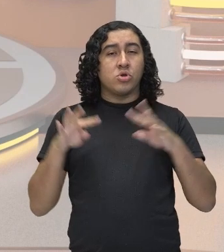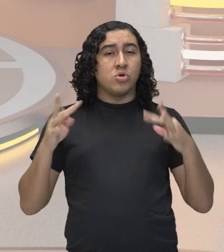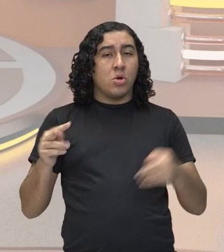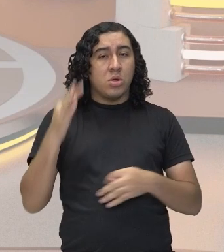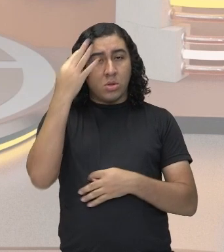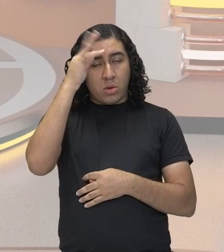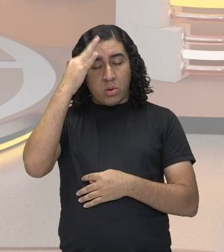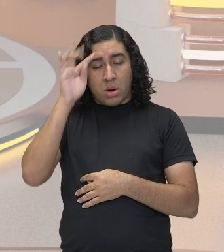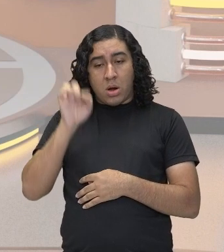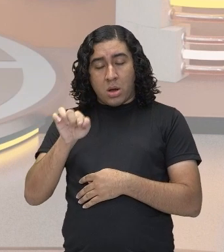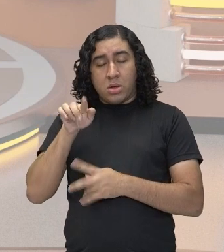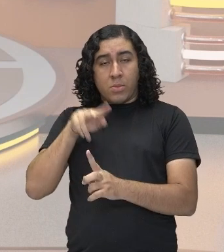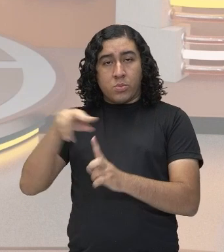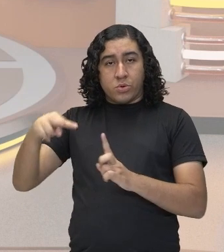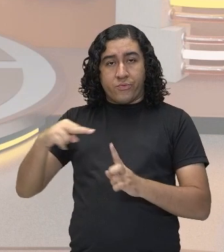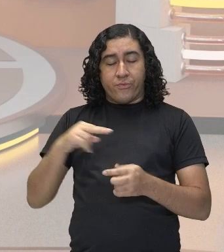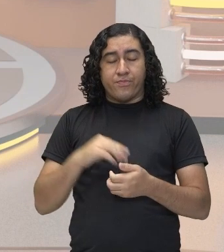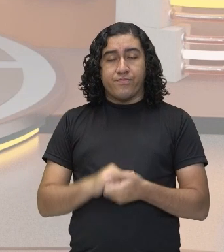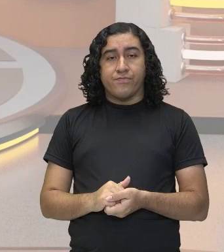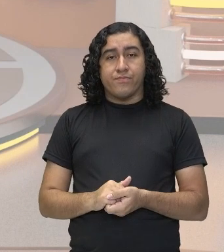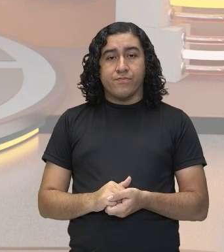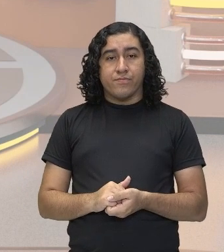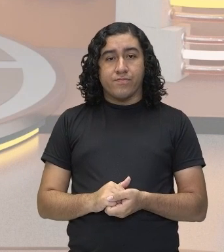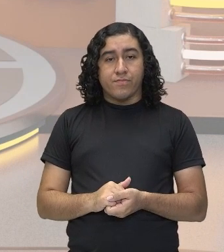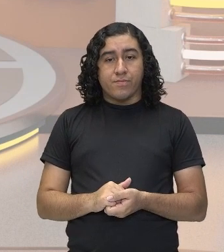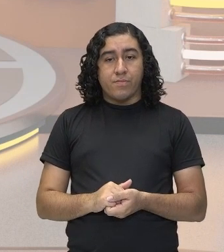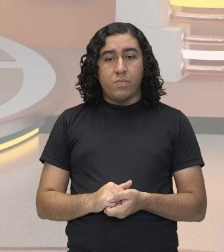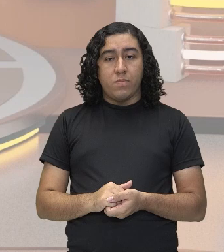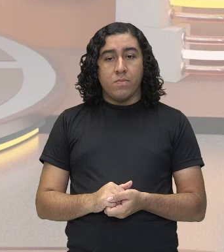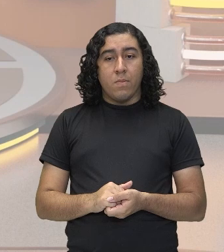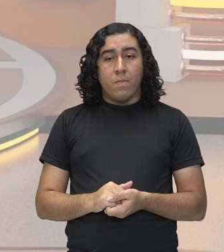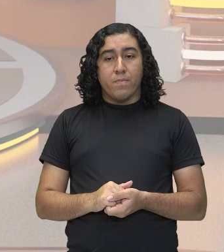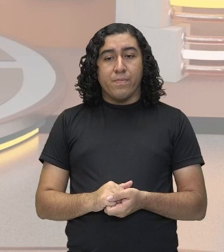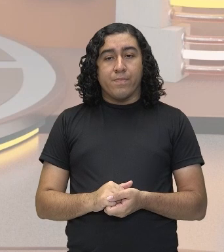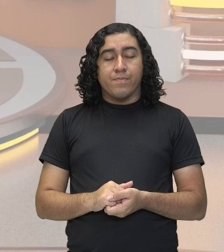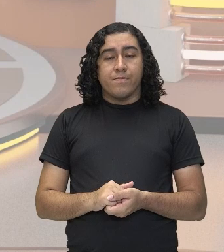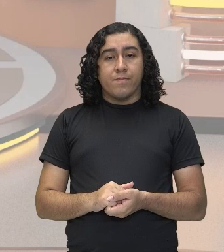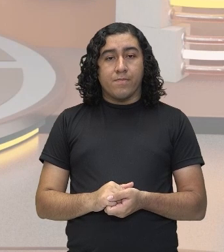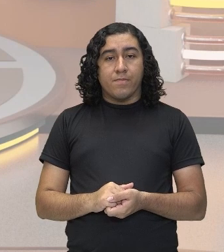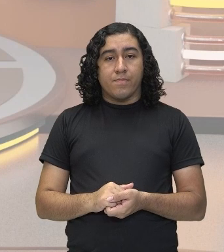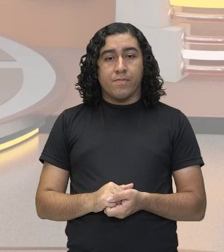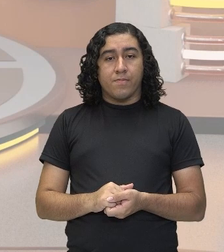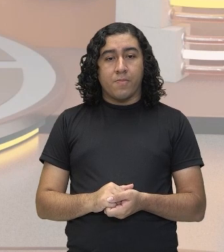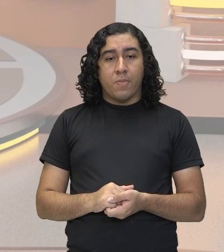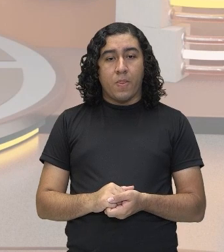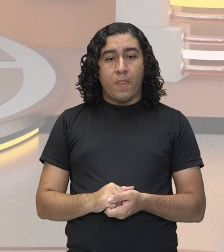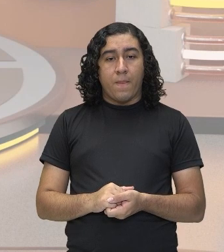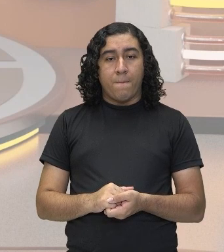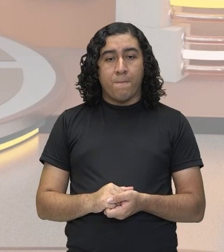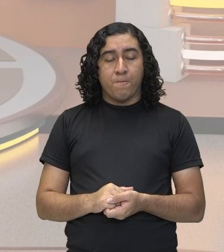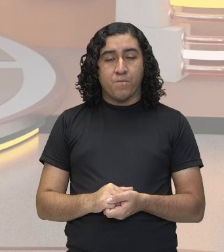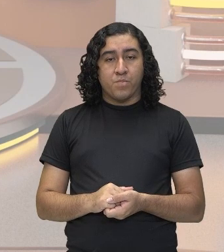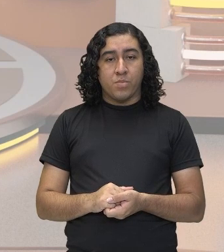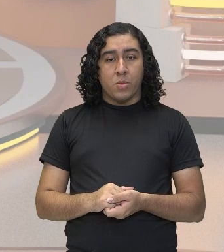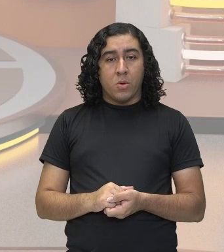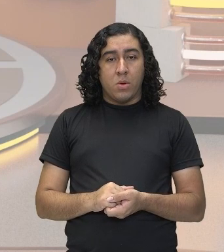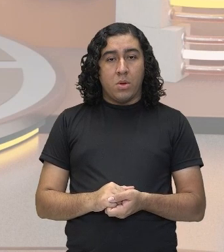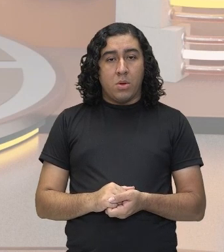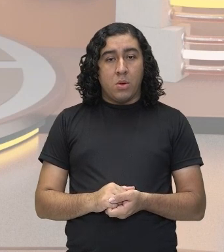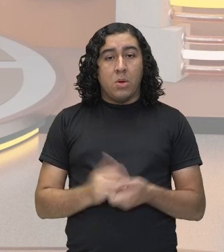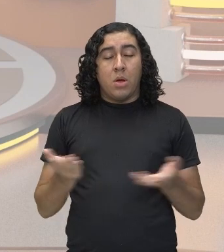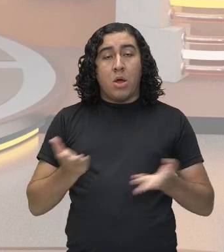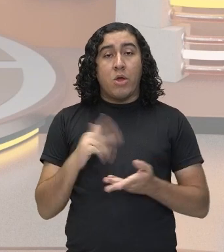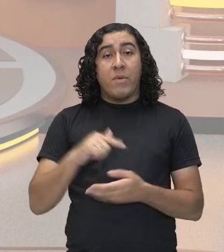voltada para essa relação aí, né? Então vamos ver aqui agora sim, vamos aí pensar como